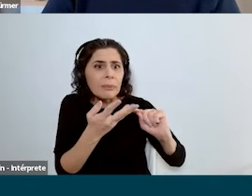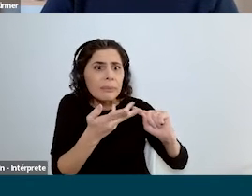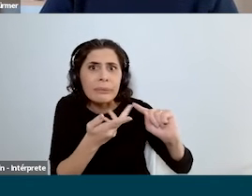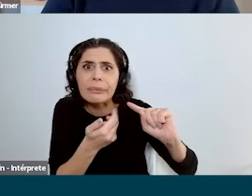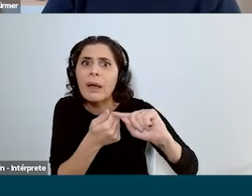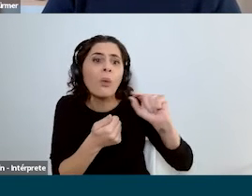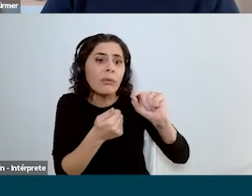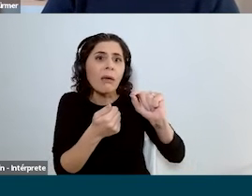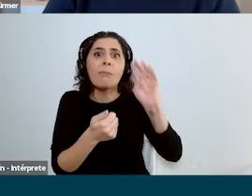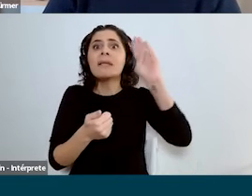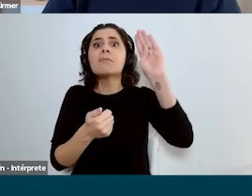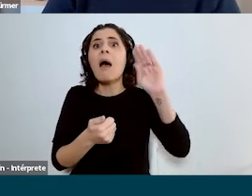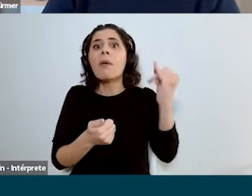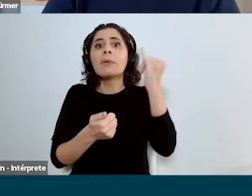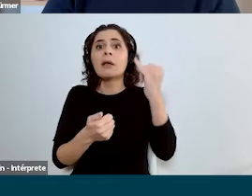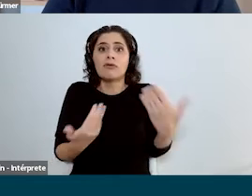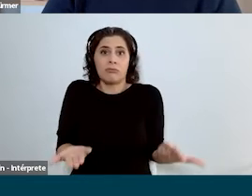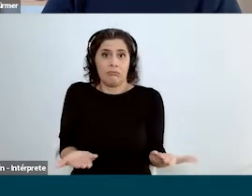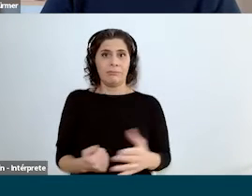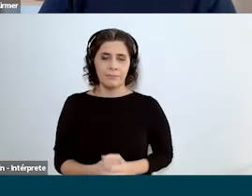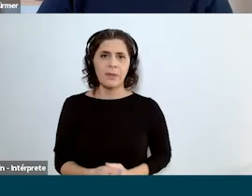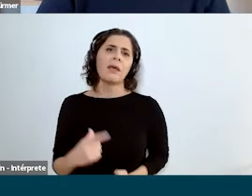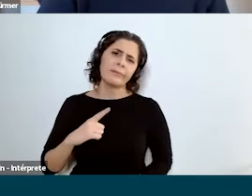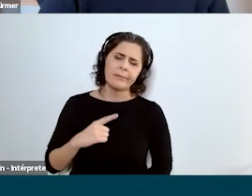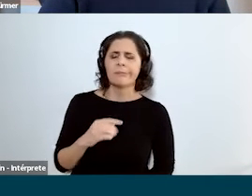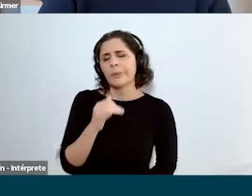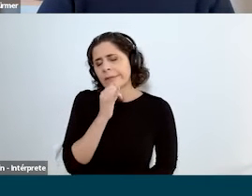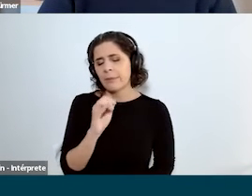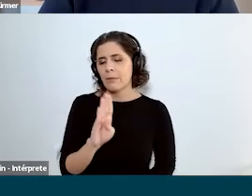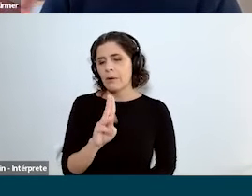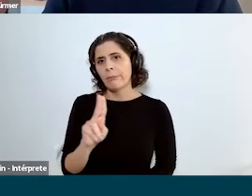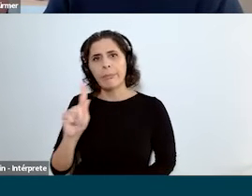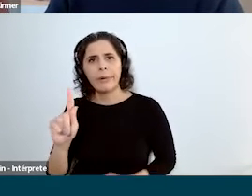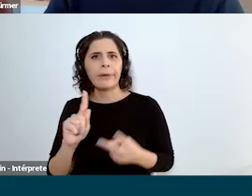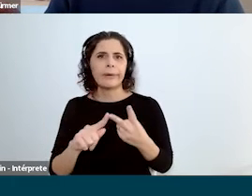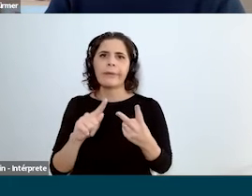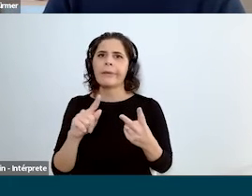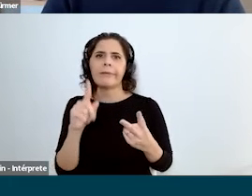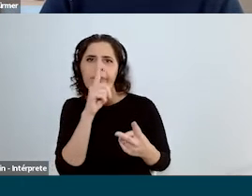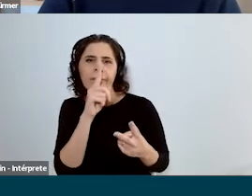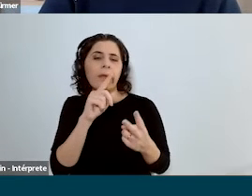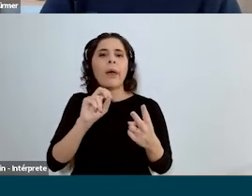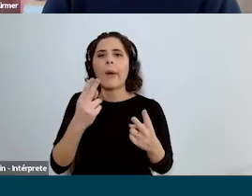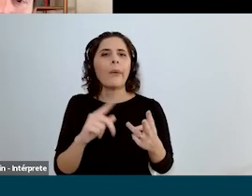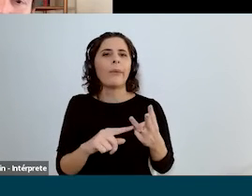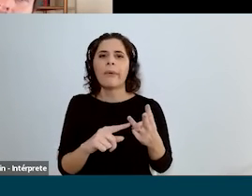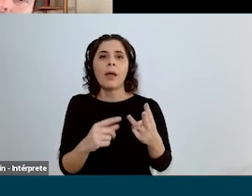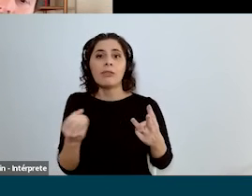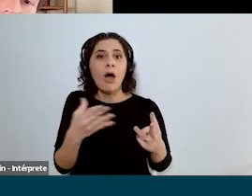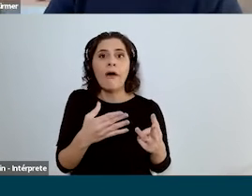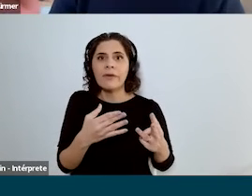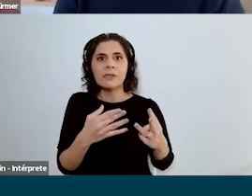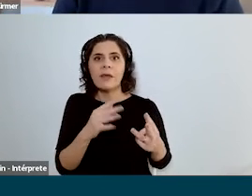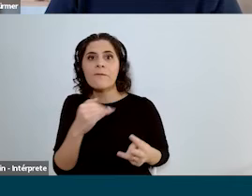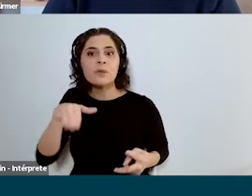forma a fazer o que é mais importante para o objetivo do produto primeiro. E nisso concorre tudo, né? Bug, melhorar a funcionalidade que está no ar, novas